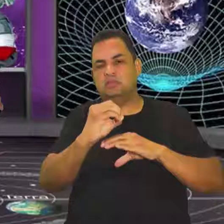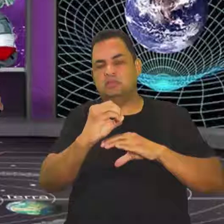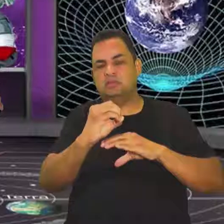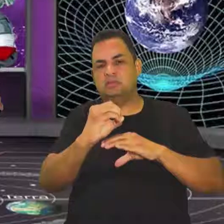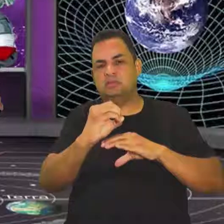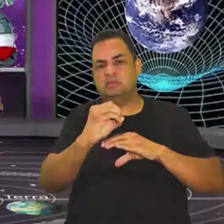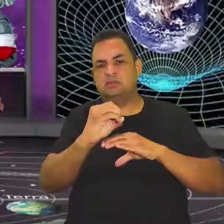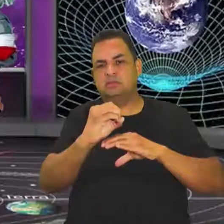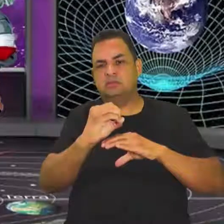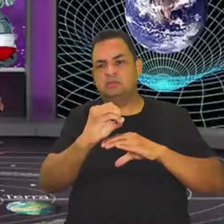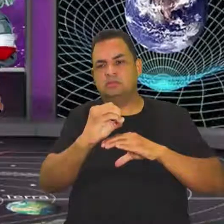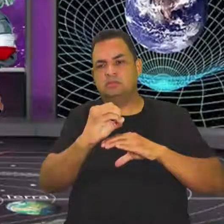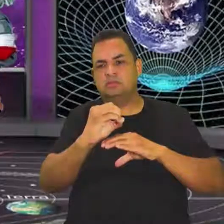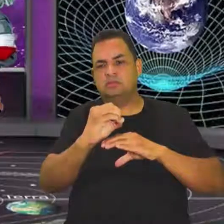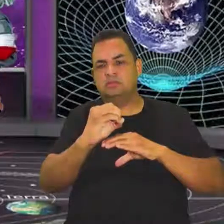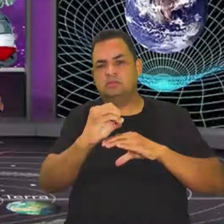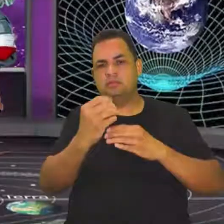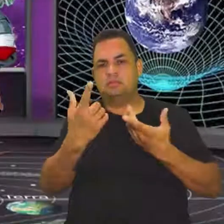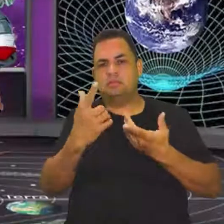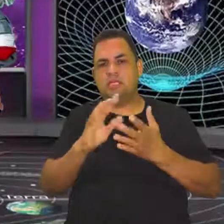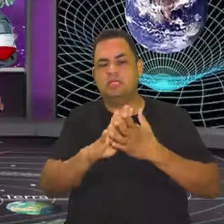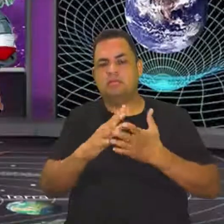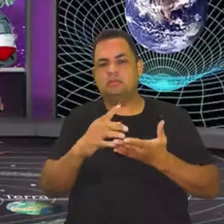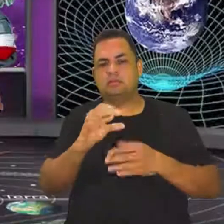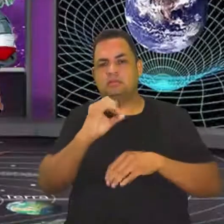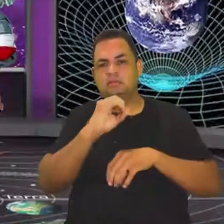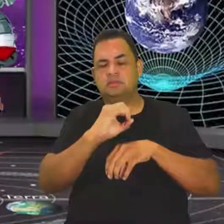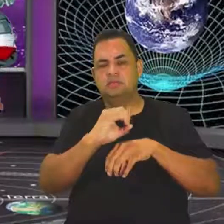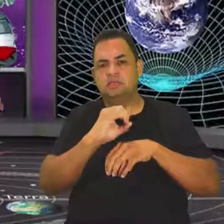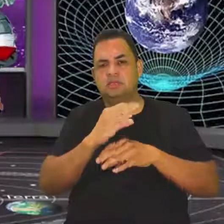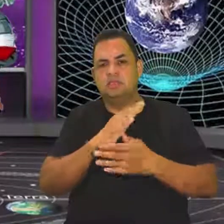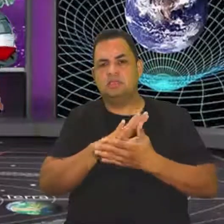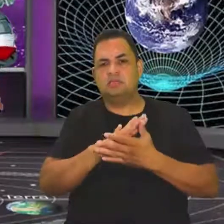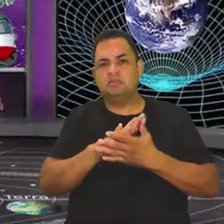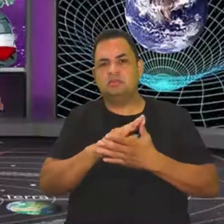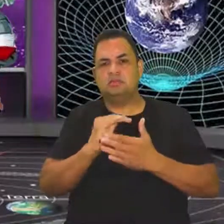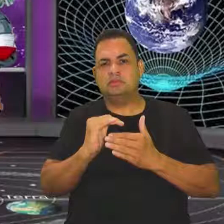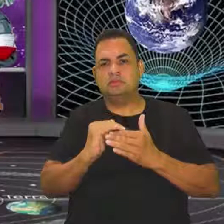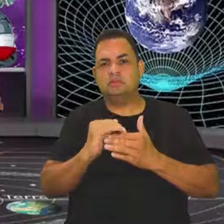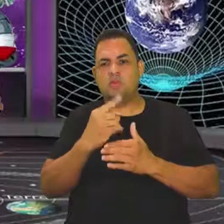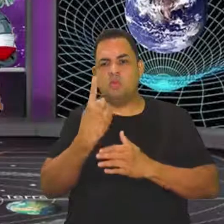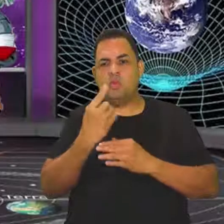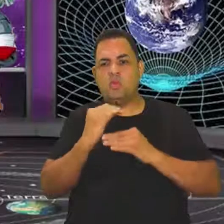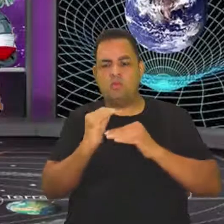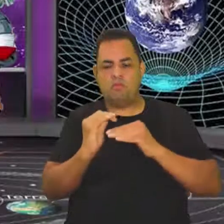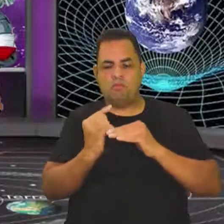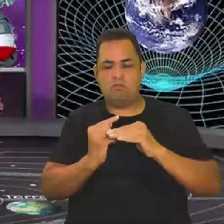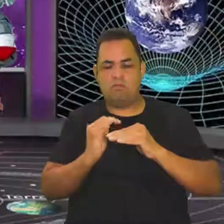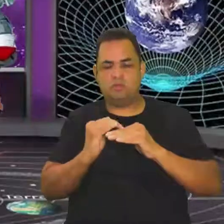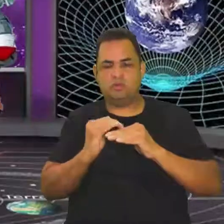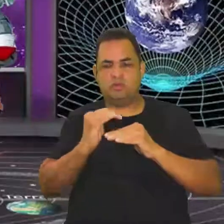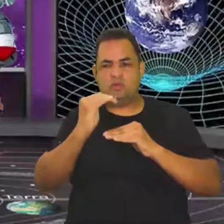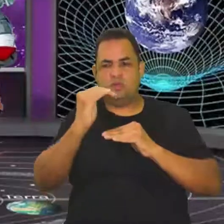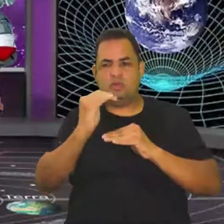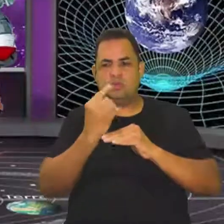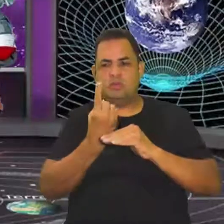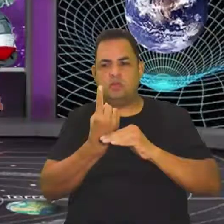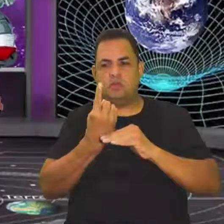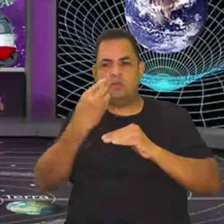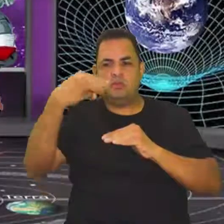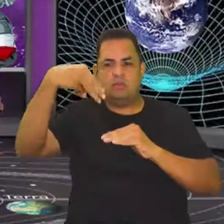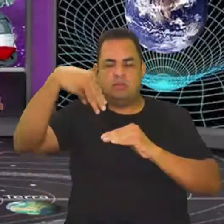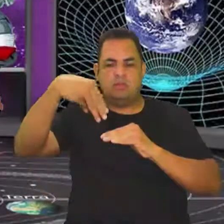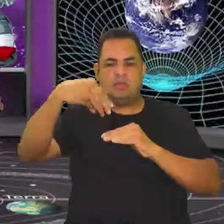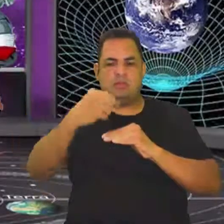potencial na superfície da Terra, mas vamos considerar zero ali para começar. A partir de 1 metro, eu tenho 100 volts.